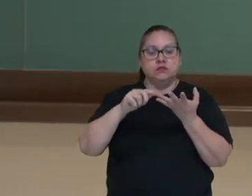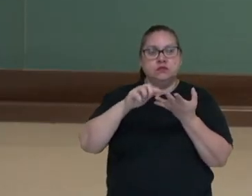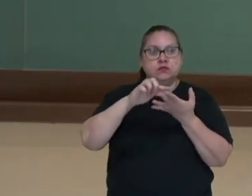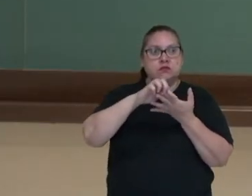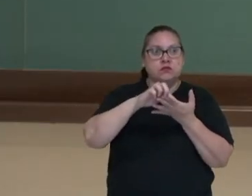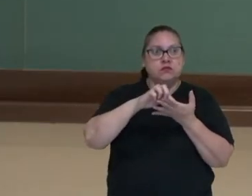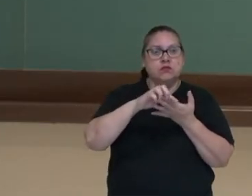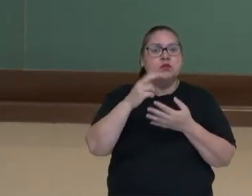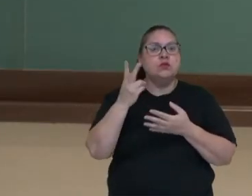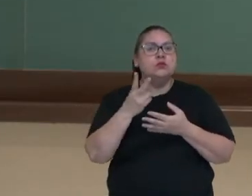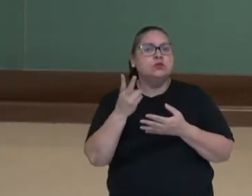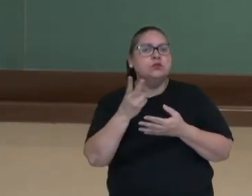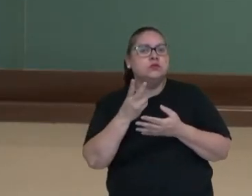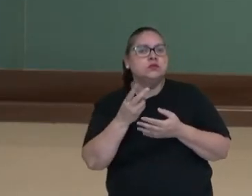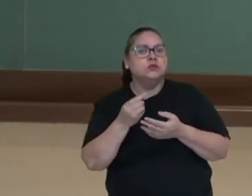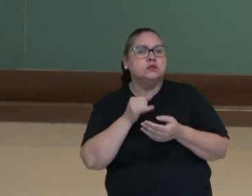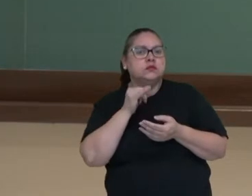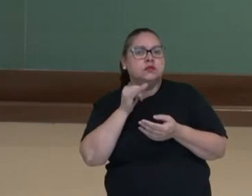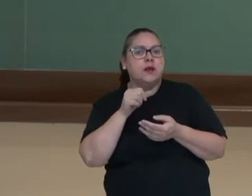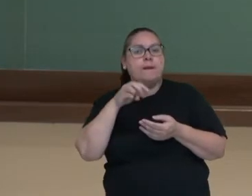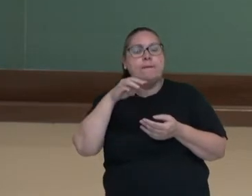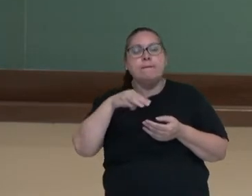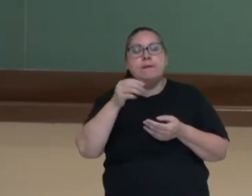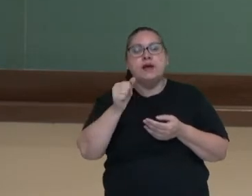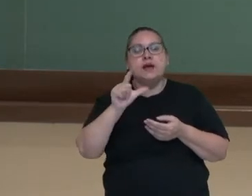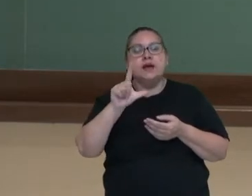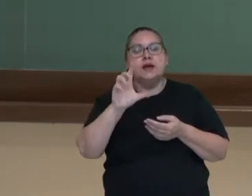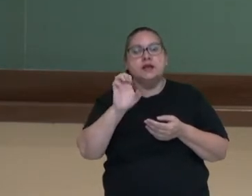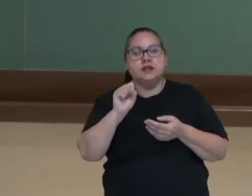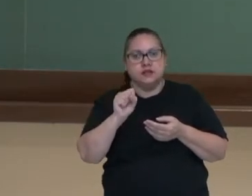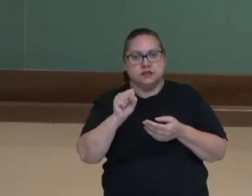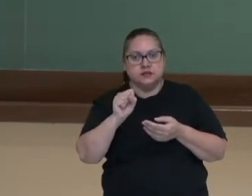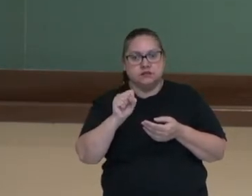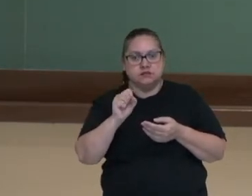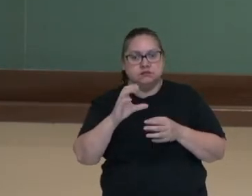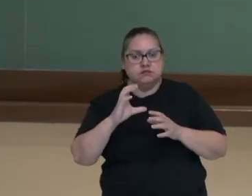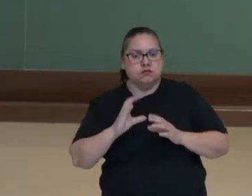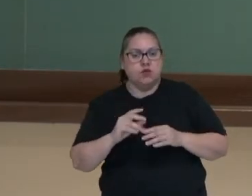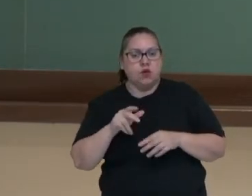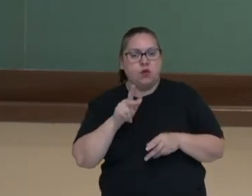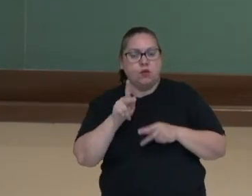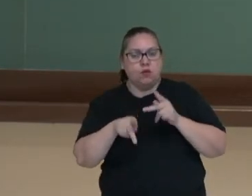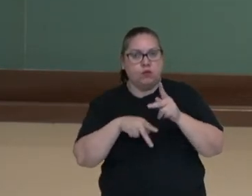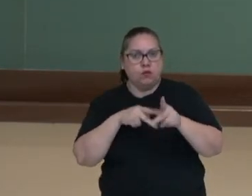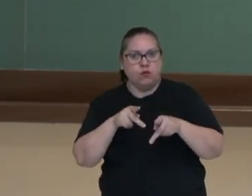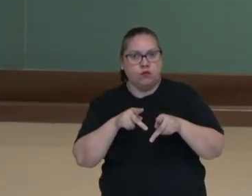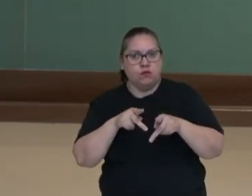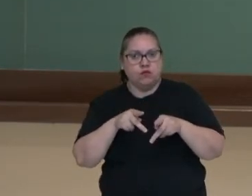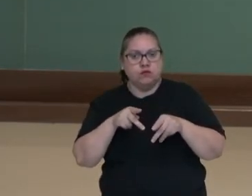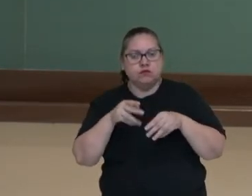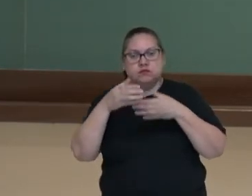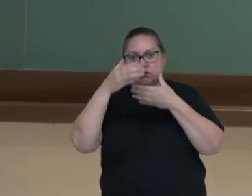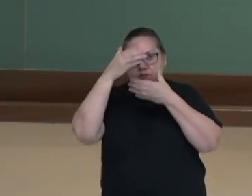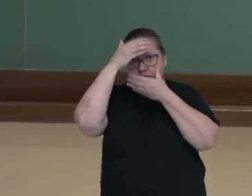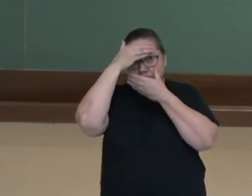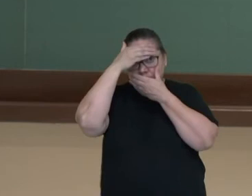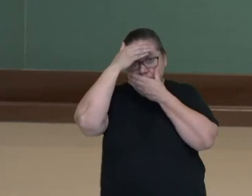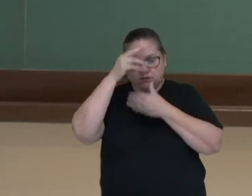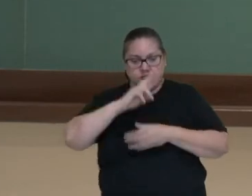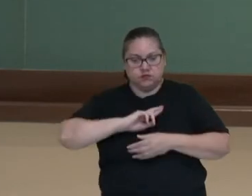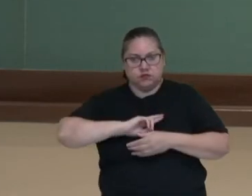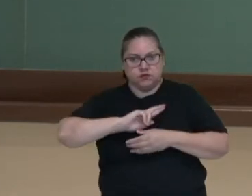Duas curiosidades. Malês, inclusive, era uma etnia, um povo africano de religião